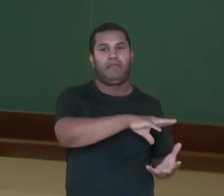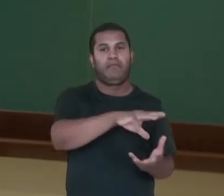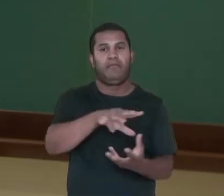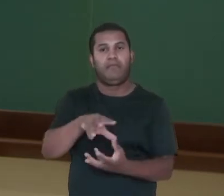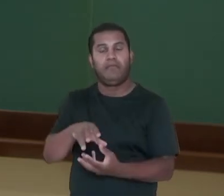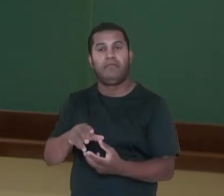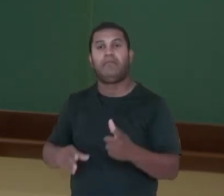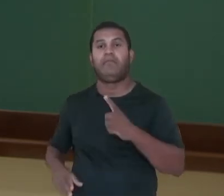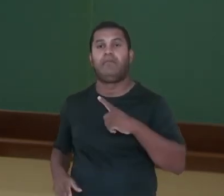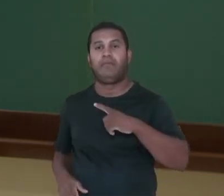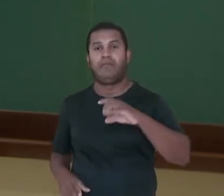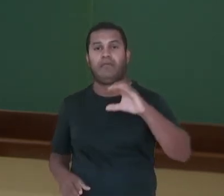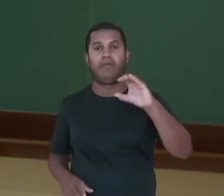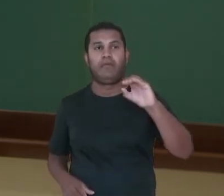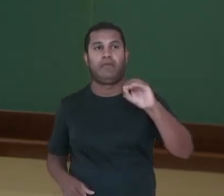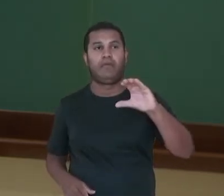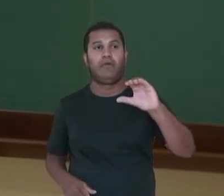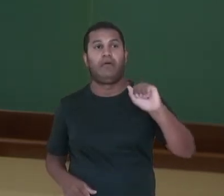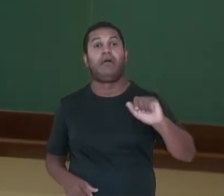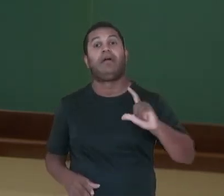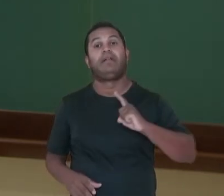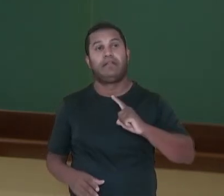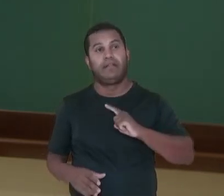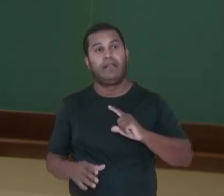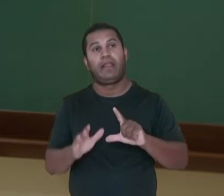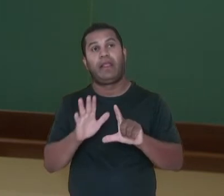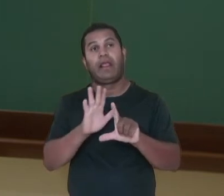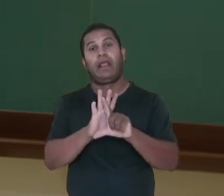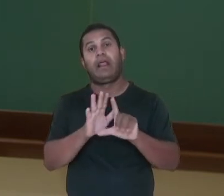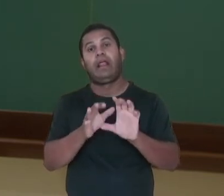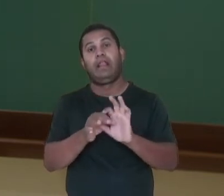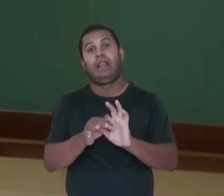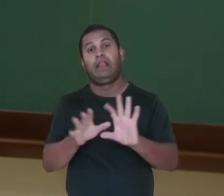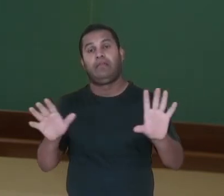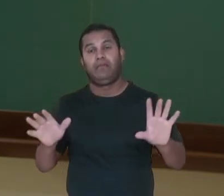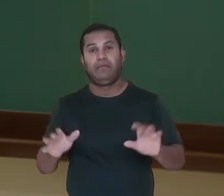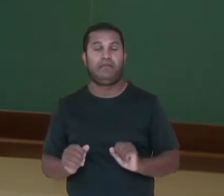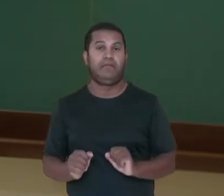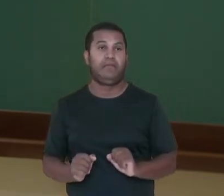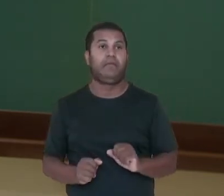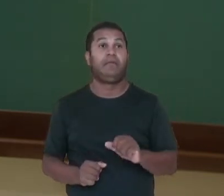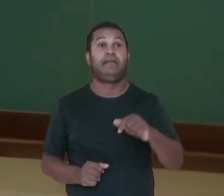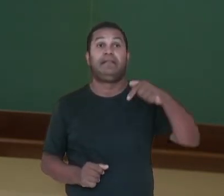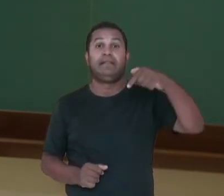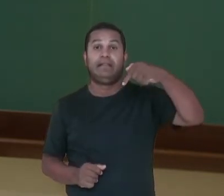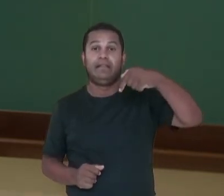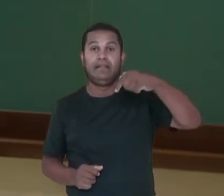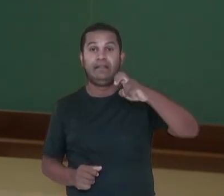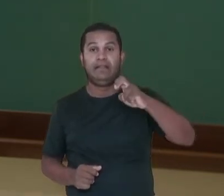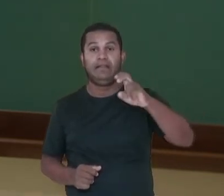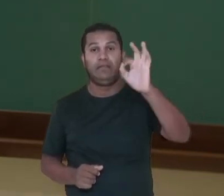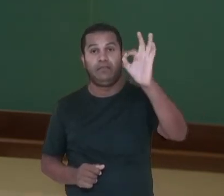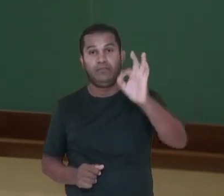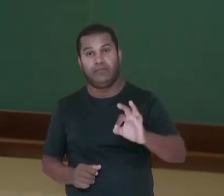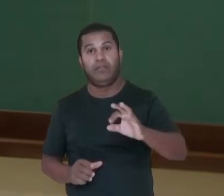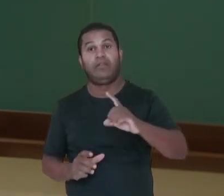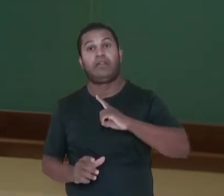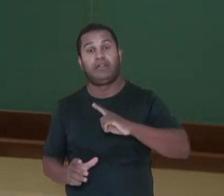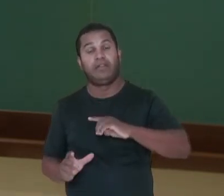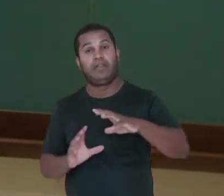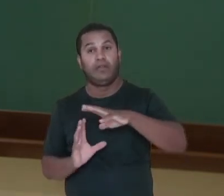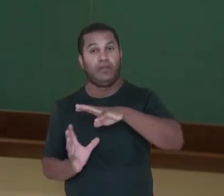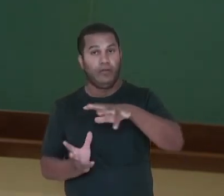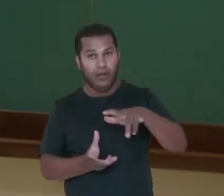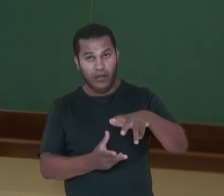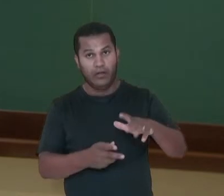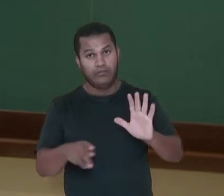dessa droga aí de forma óbvia e legal, tá bom? Então, olha só, 75% de toda a droga que é